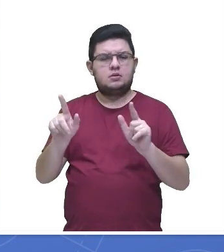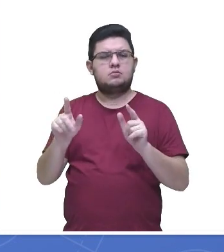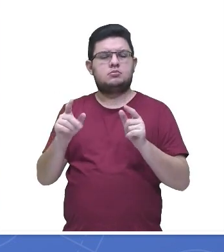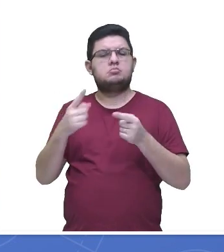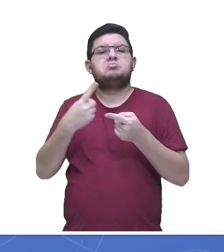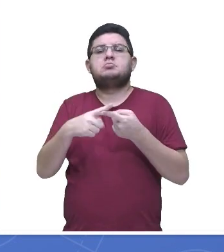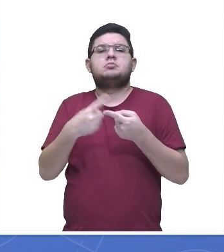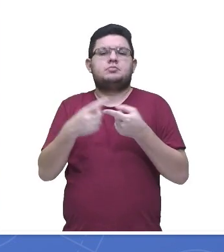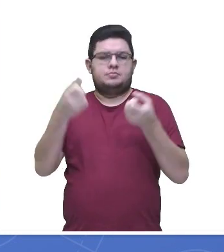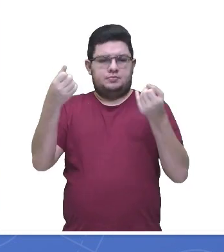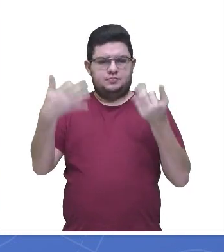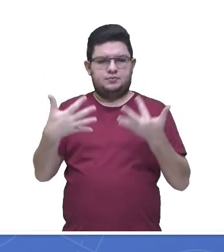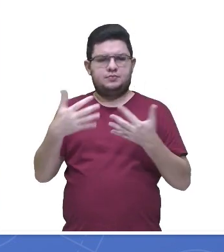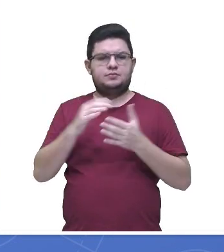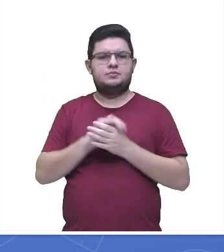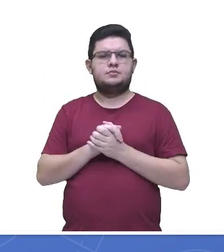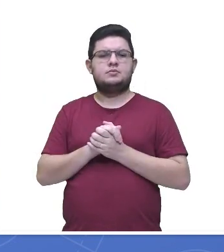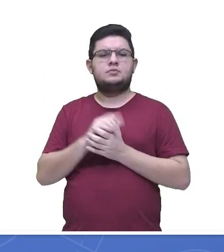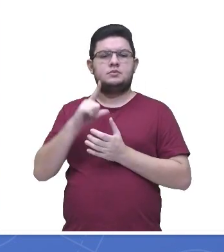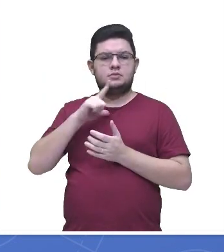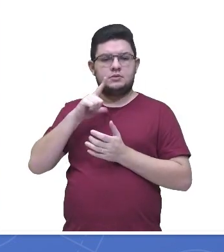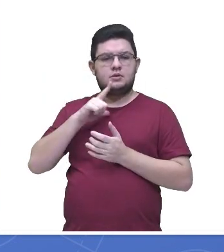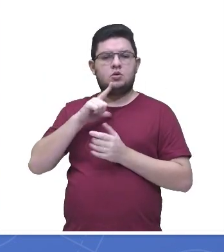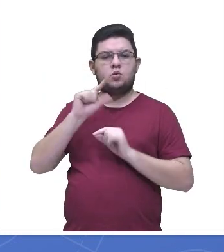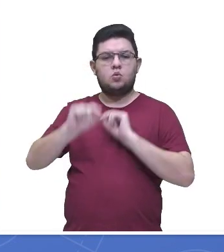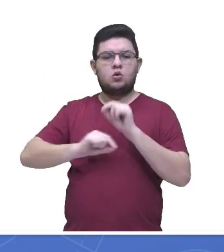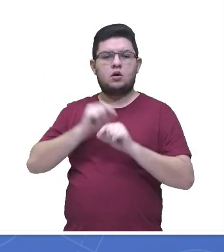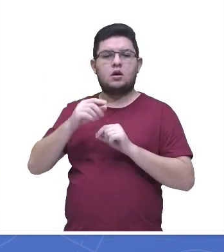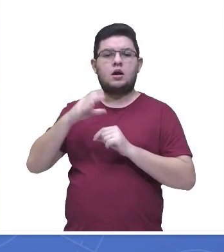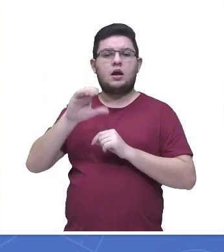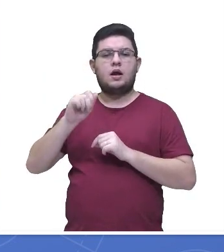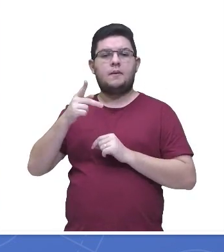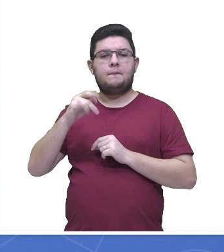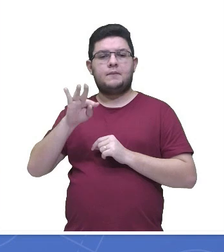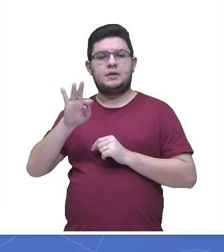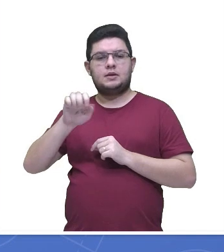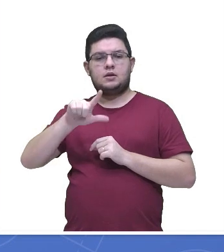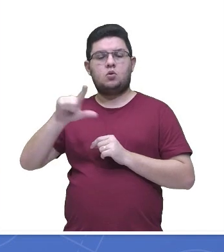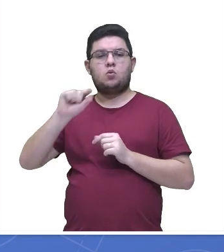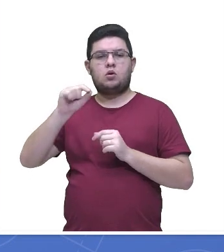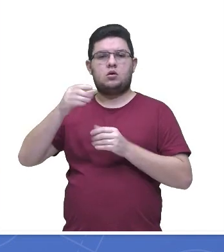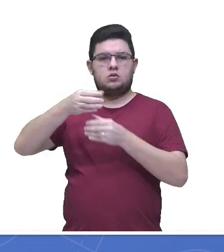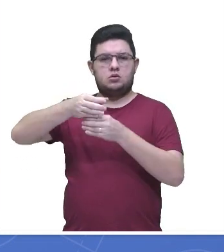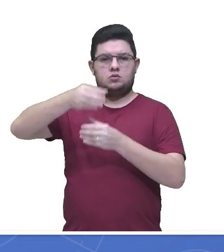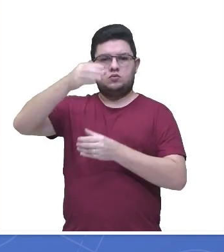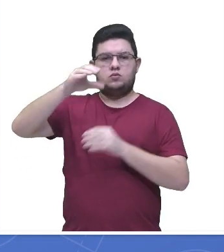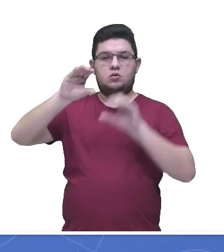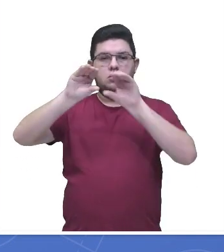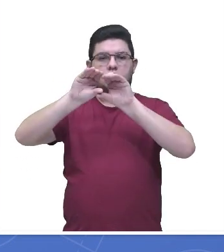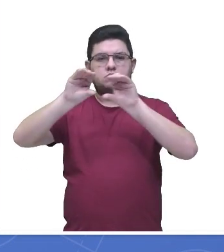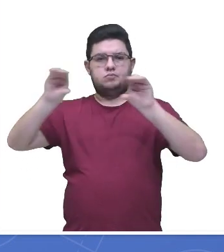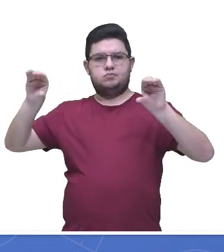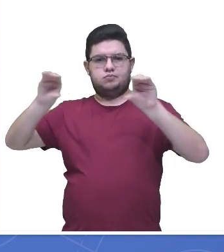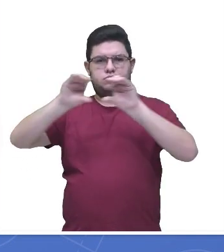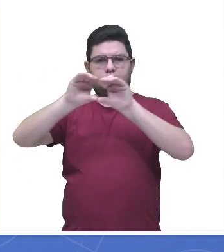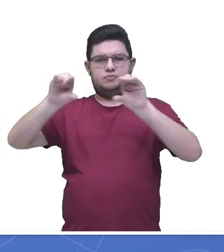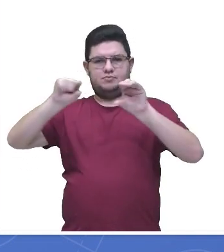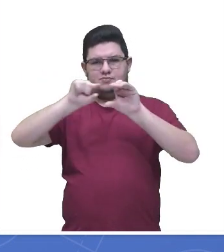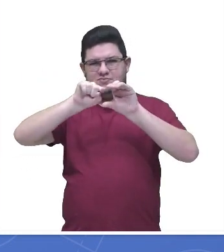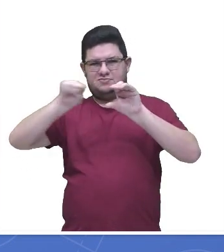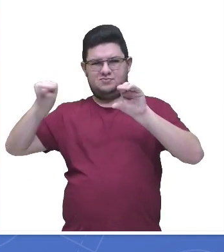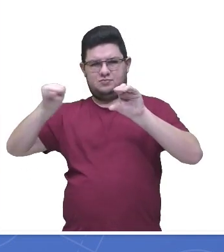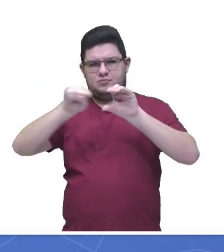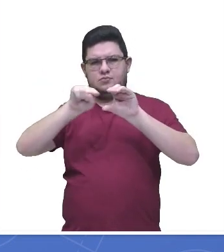Pelo capitel. O capitel é essa parte superior da coluna. E essa coluna aqui do Egito, ela fala